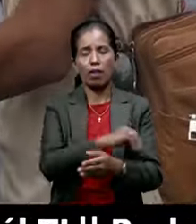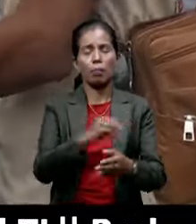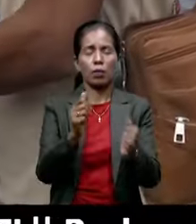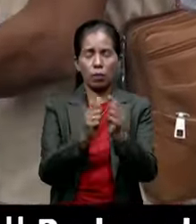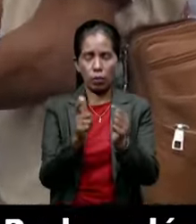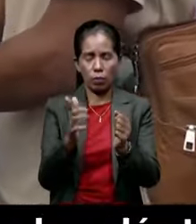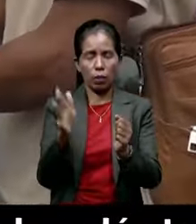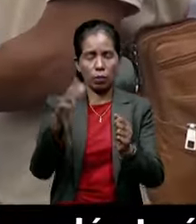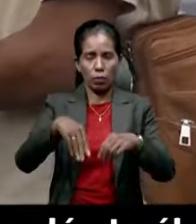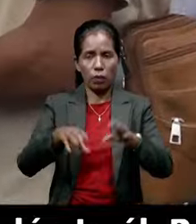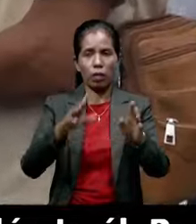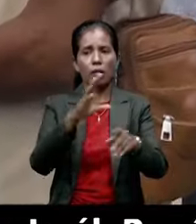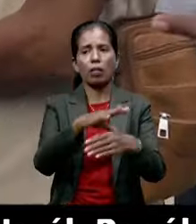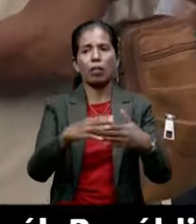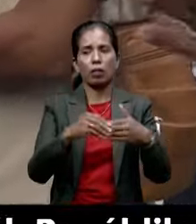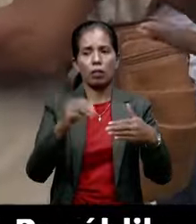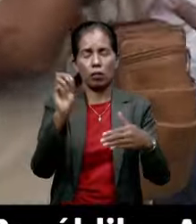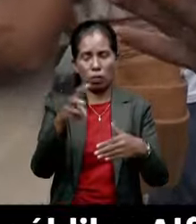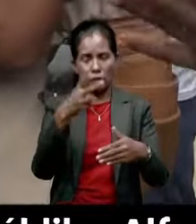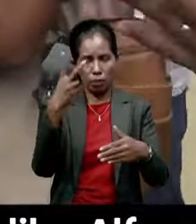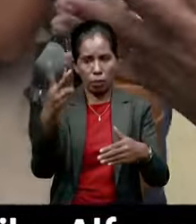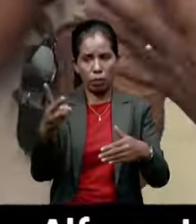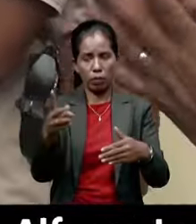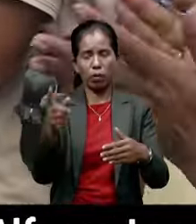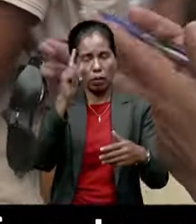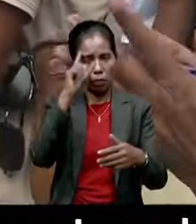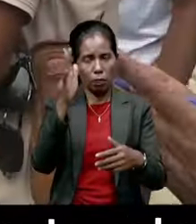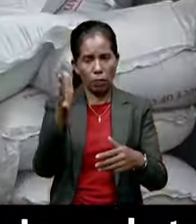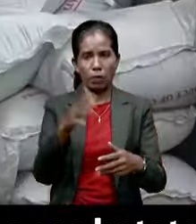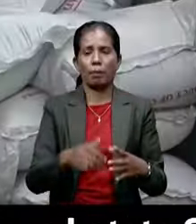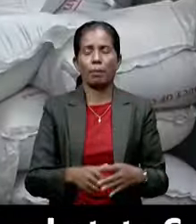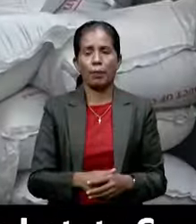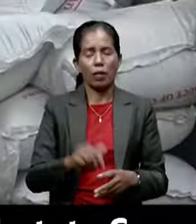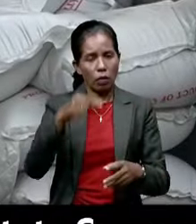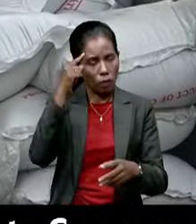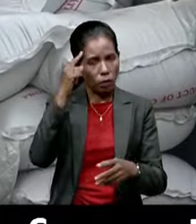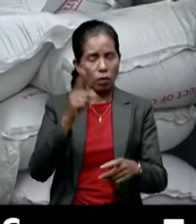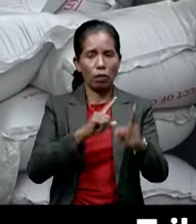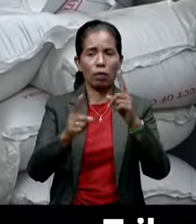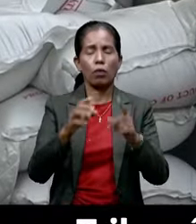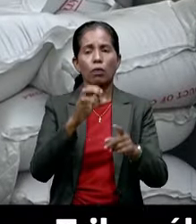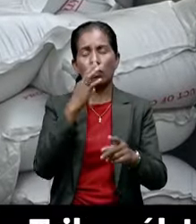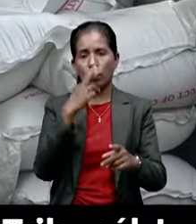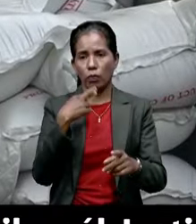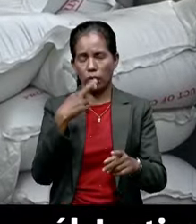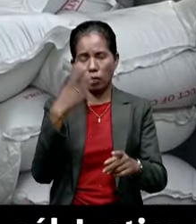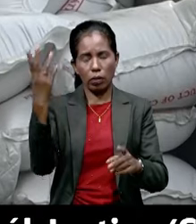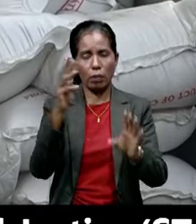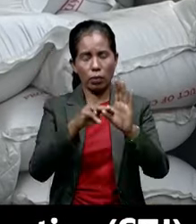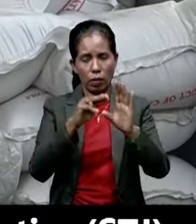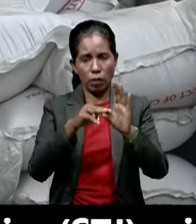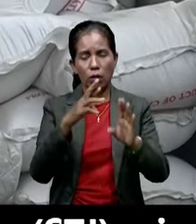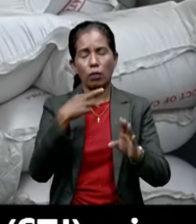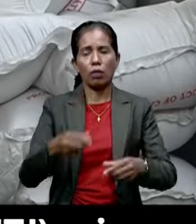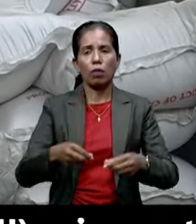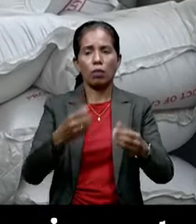de Famba Comunidade, ou Folha em Dólar Sanor Recin Rua, centavo Lima Nulo. O governo salou na intervenção do Folha em Fosse e Mercado, Lihusi foi